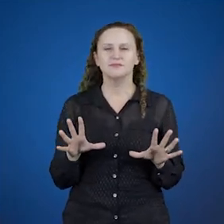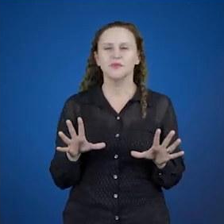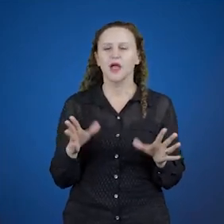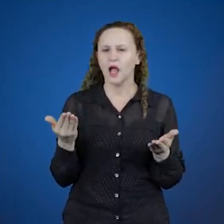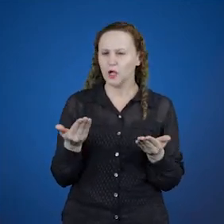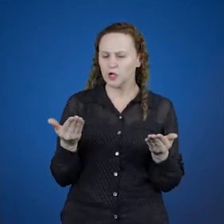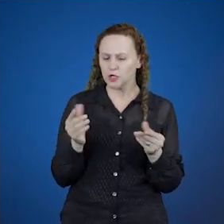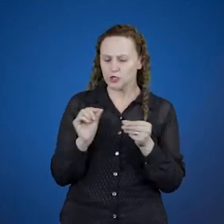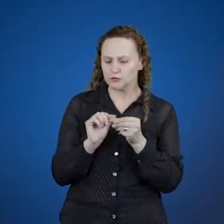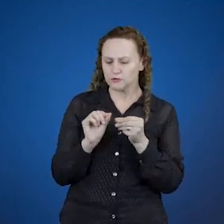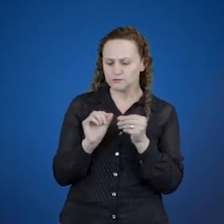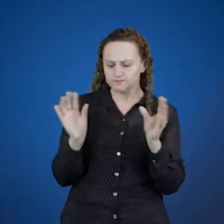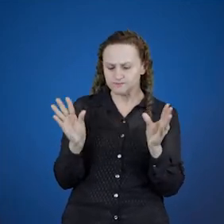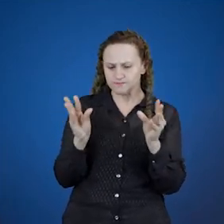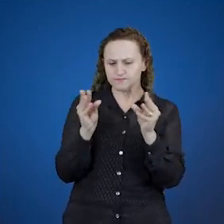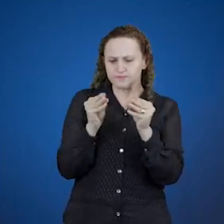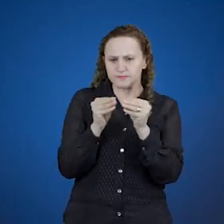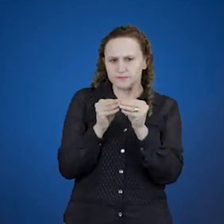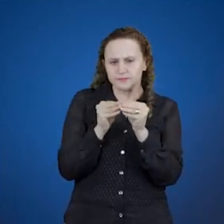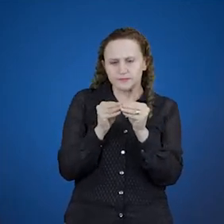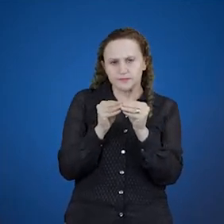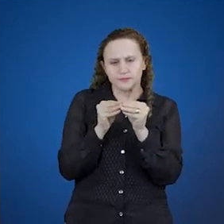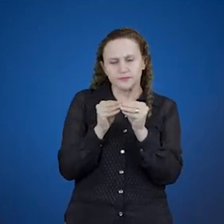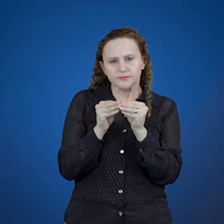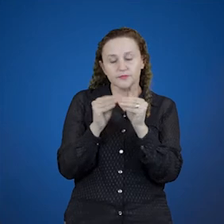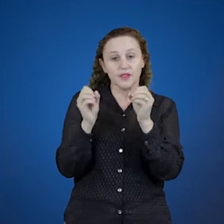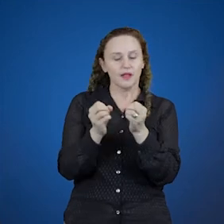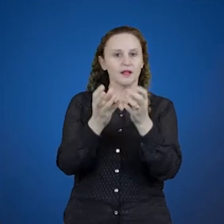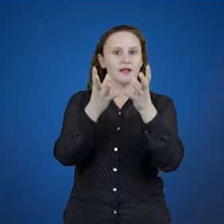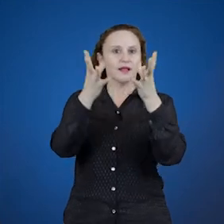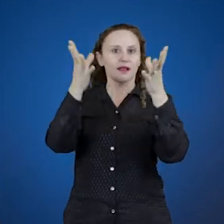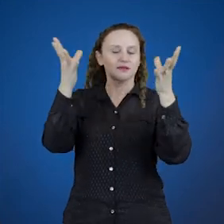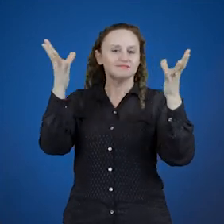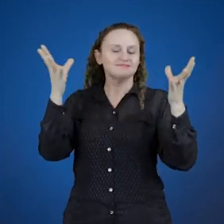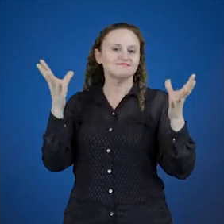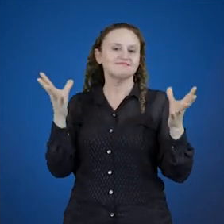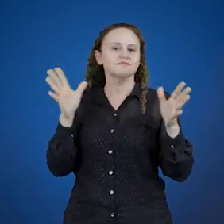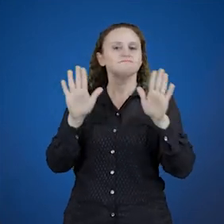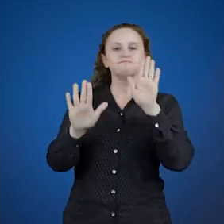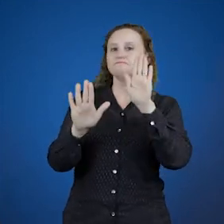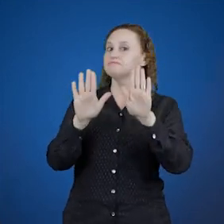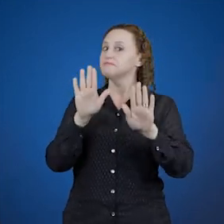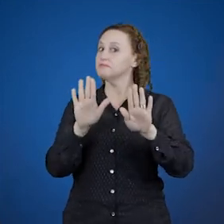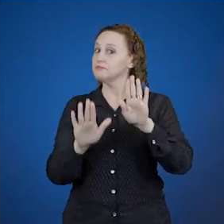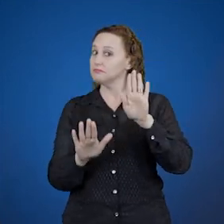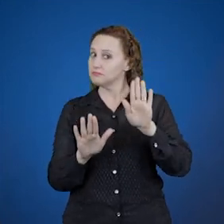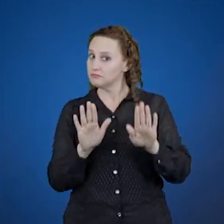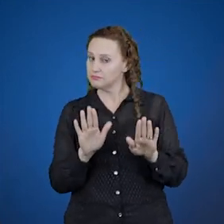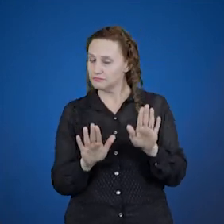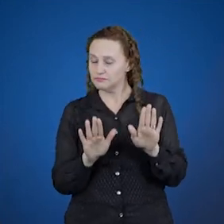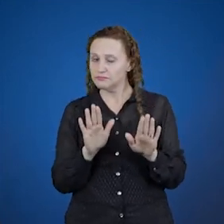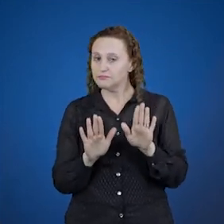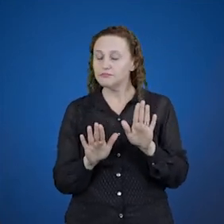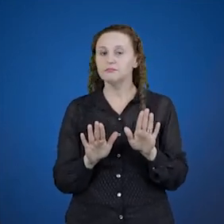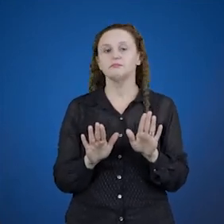eu vou abrir aqui no sítio para ser rapidinho a claridade É depende